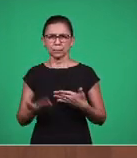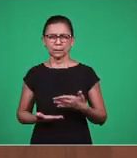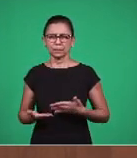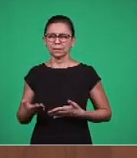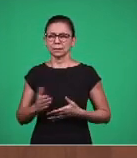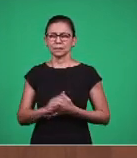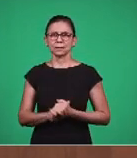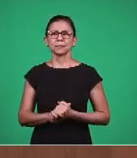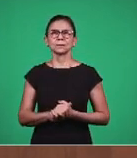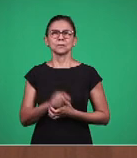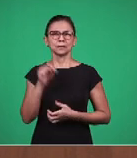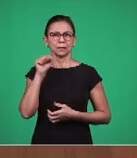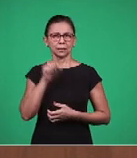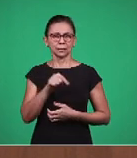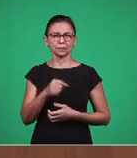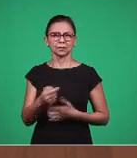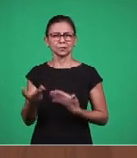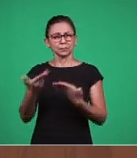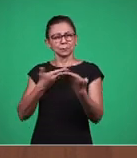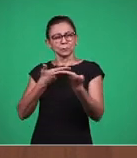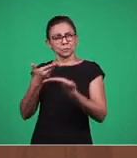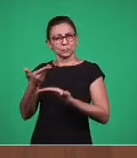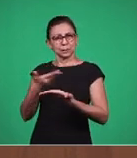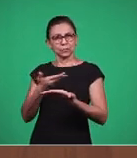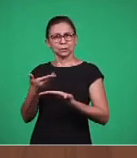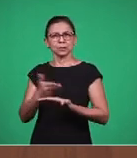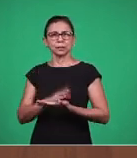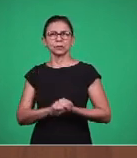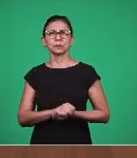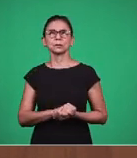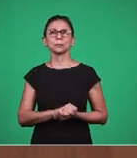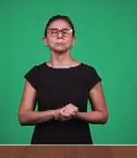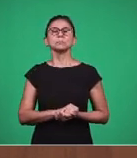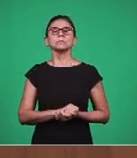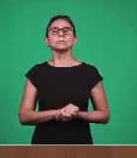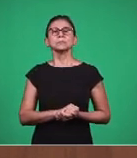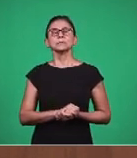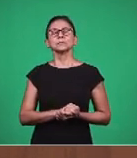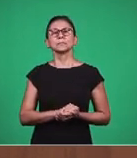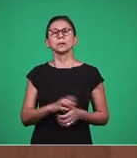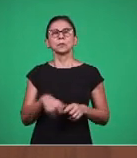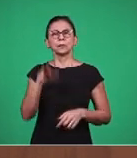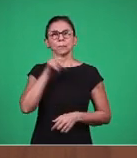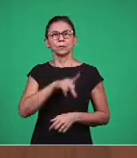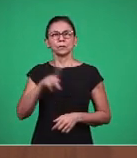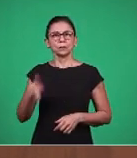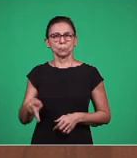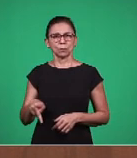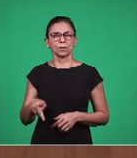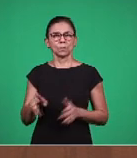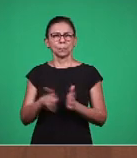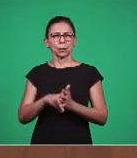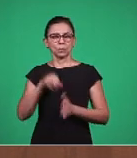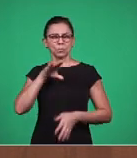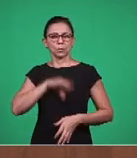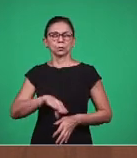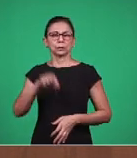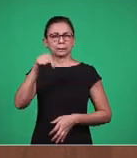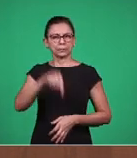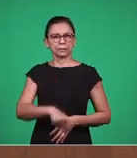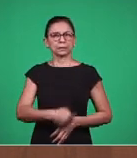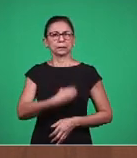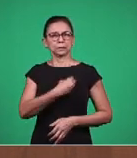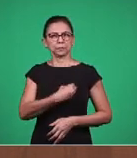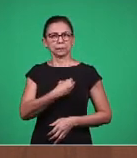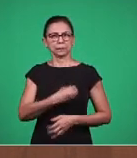dando assistência aqui, nos ajudar aqui um pouco do português. Né? E a todos que estão presentes aqui,